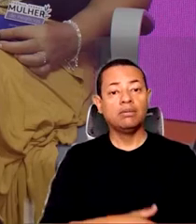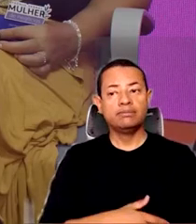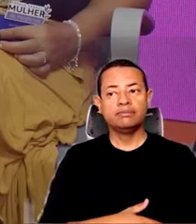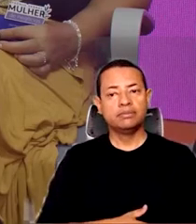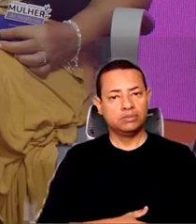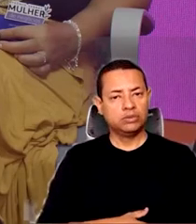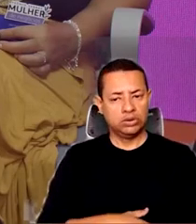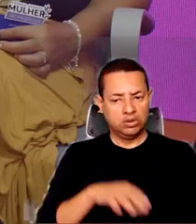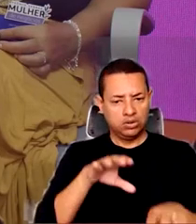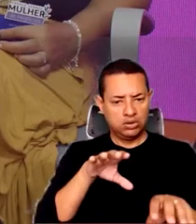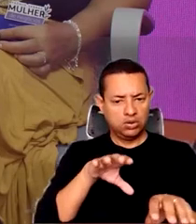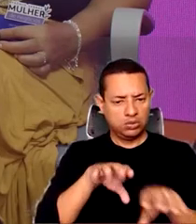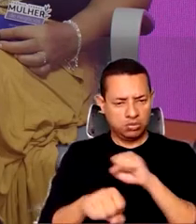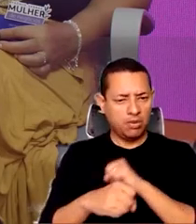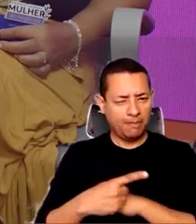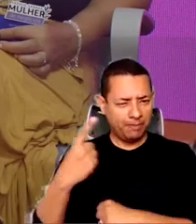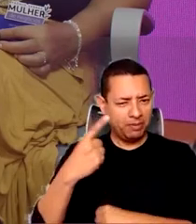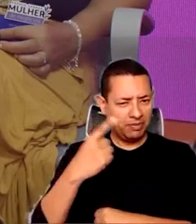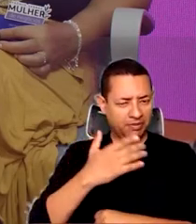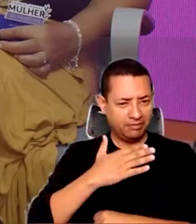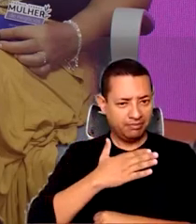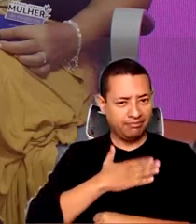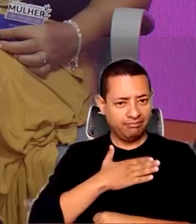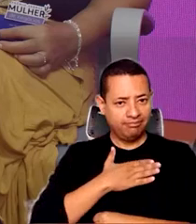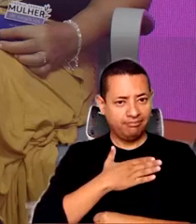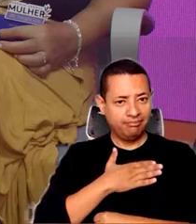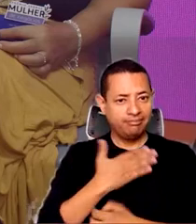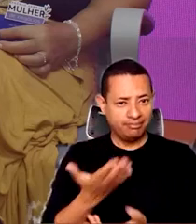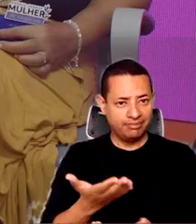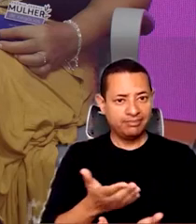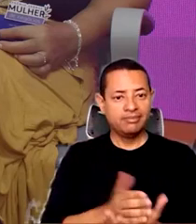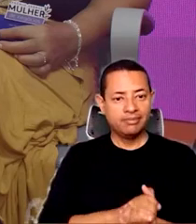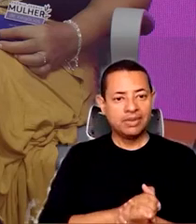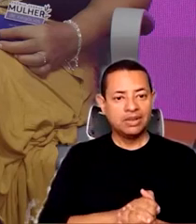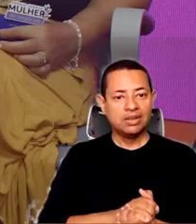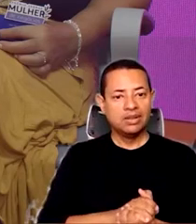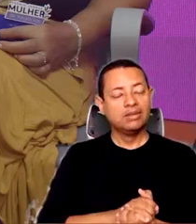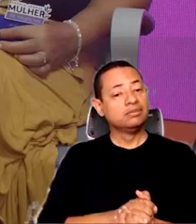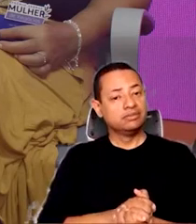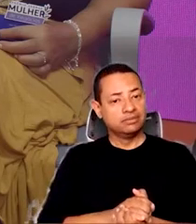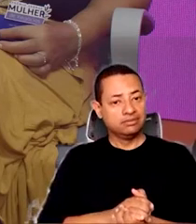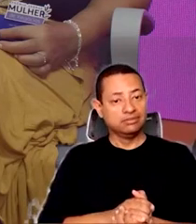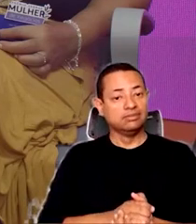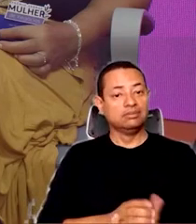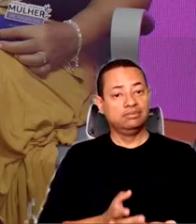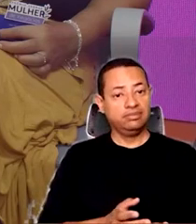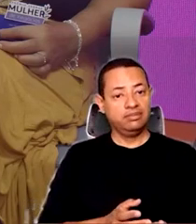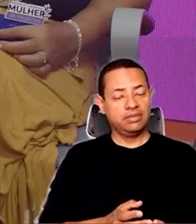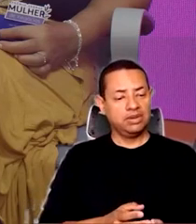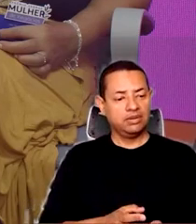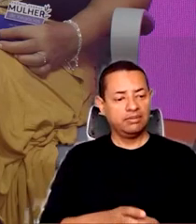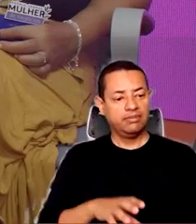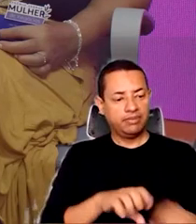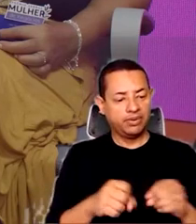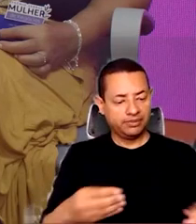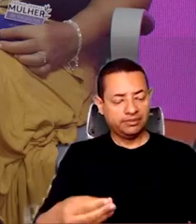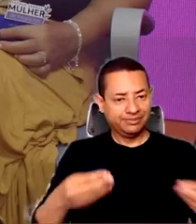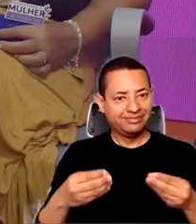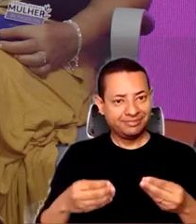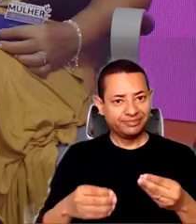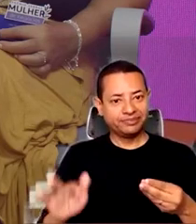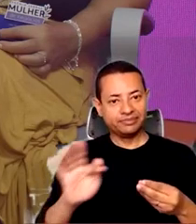minha primeira o meu meu primeiro diploma de superior de faculdade